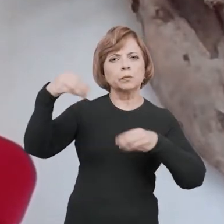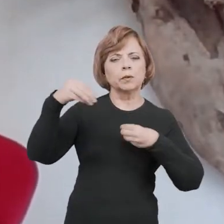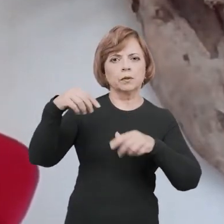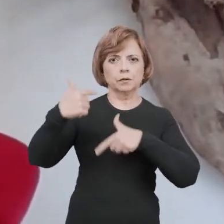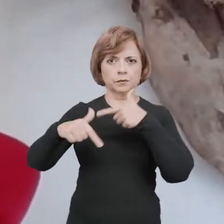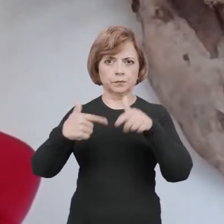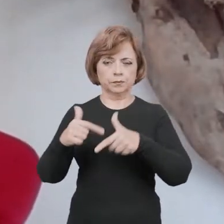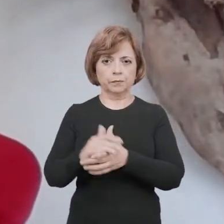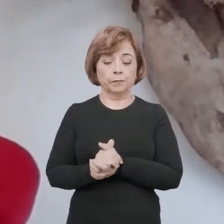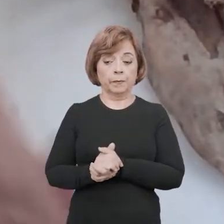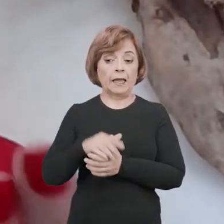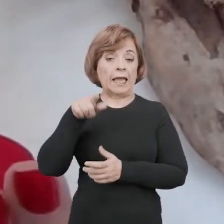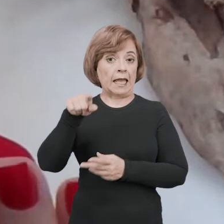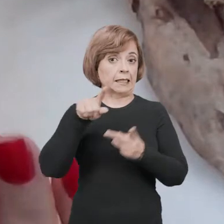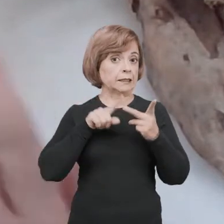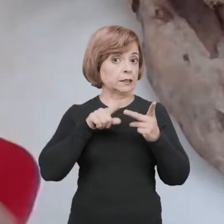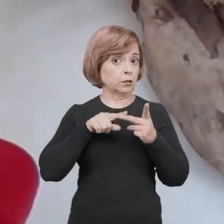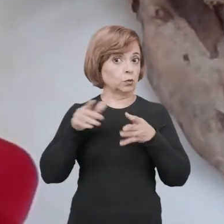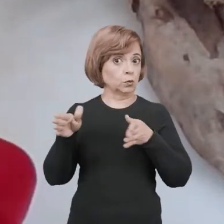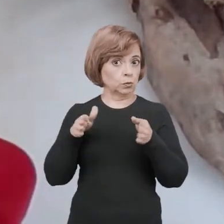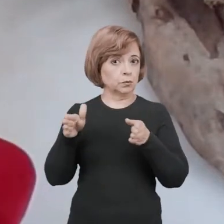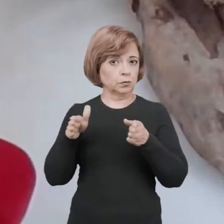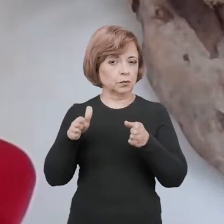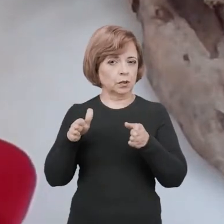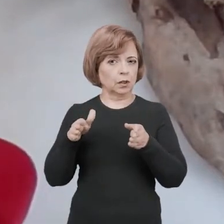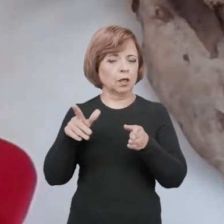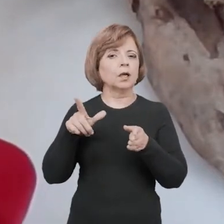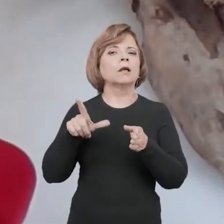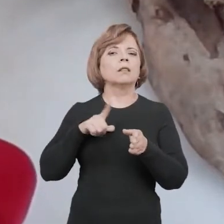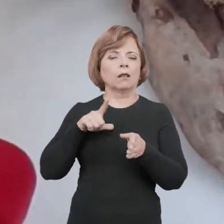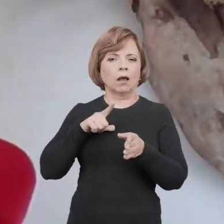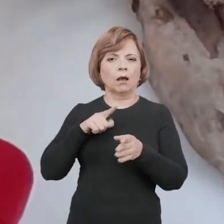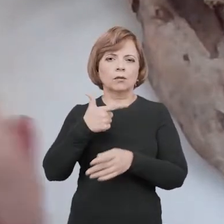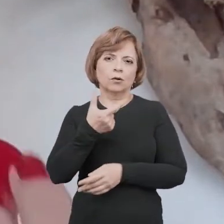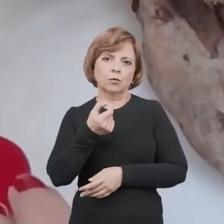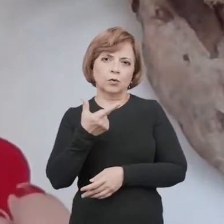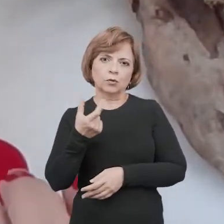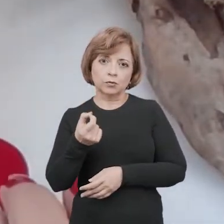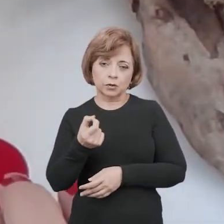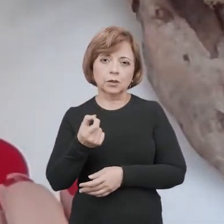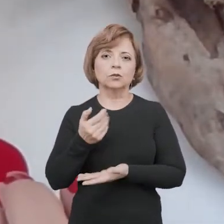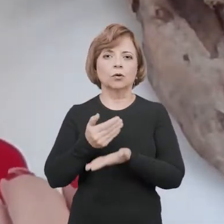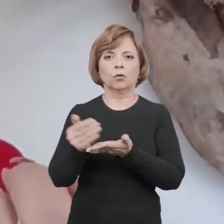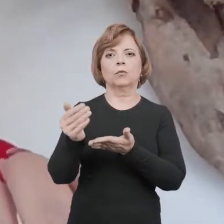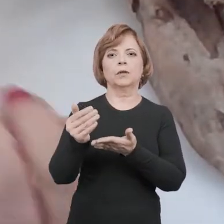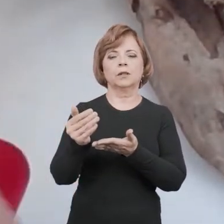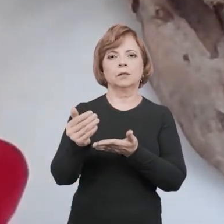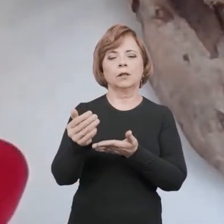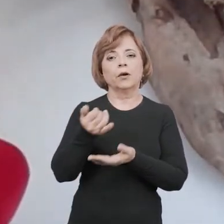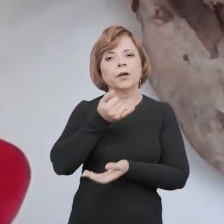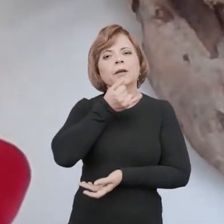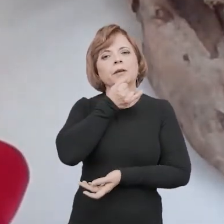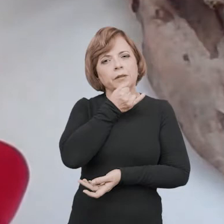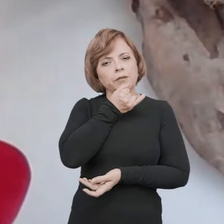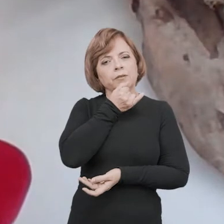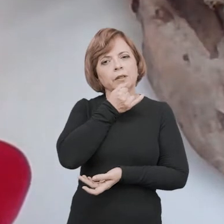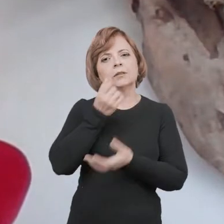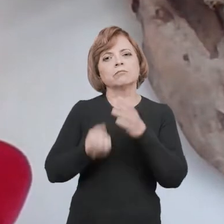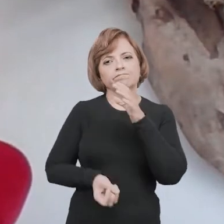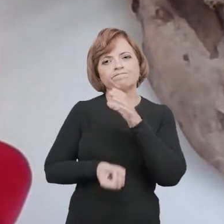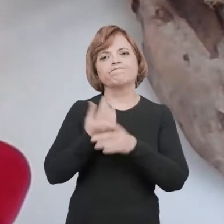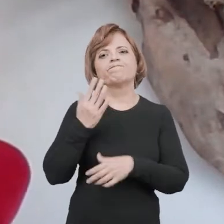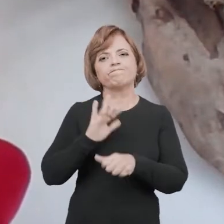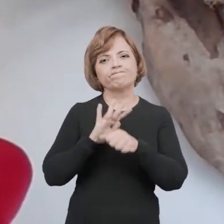ação. E essa segunda etapa estava justamente prevista para o ano de 2020. Lamentavelmente